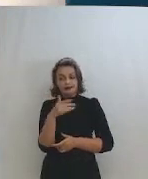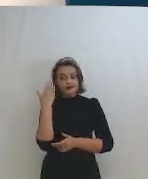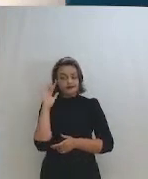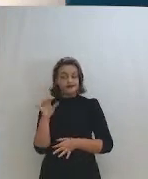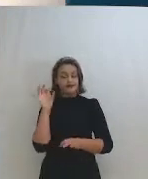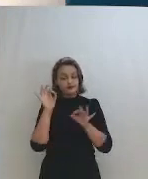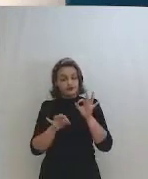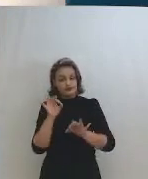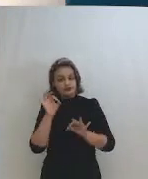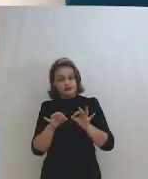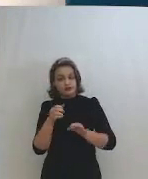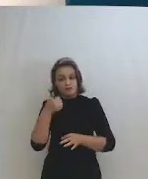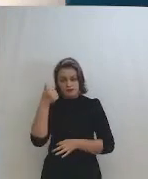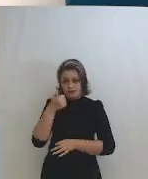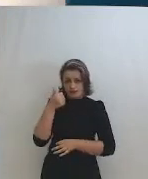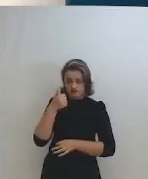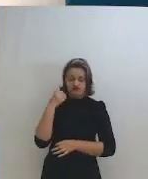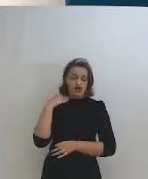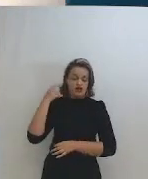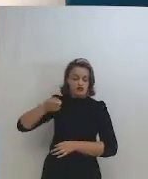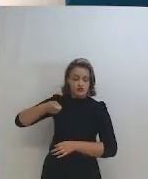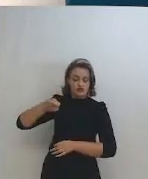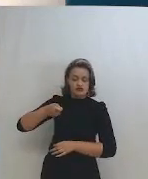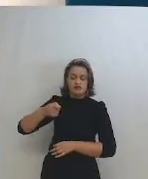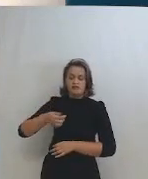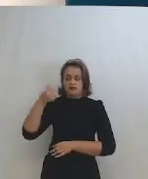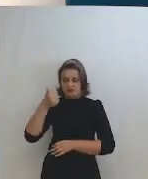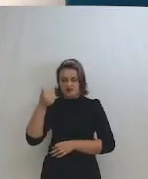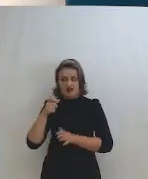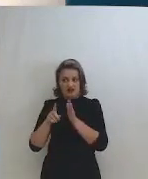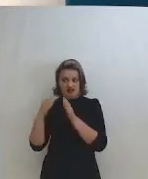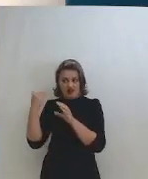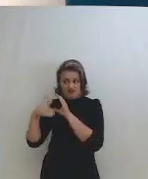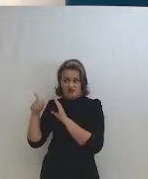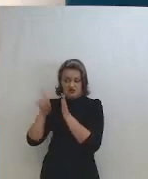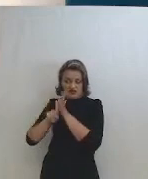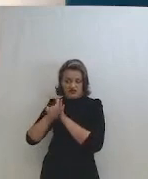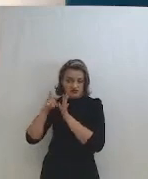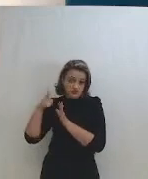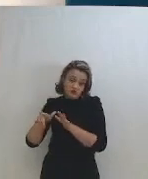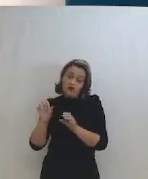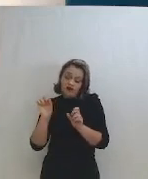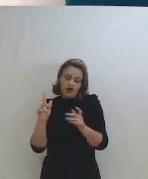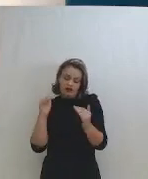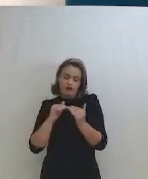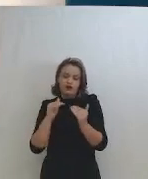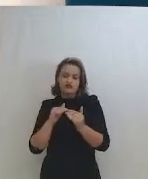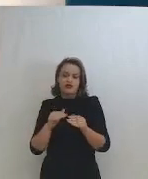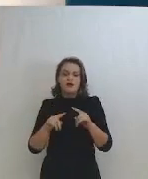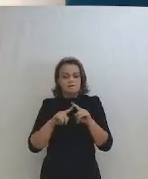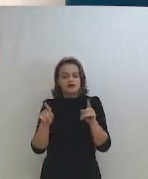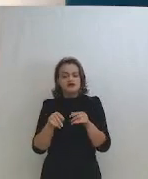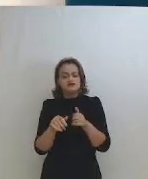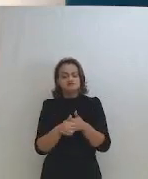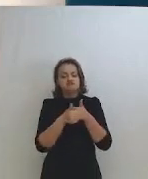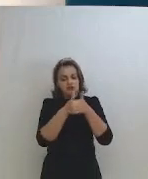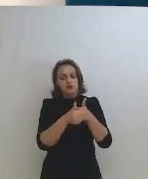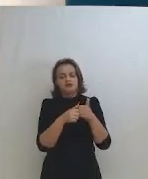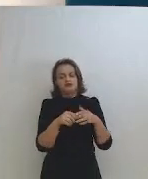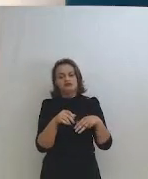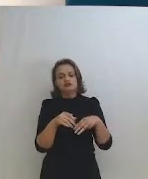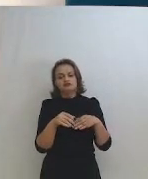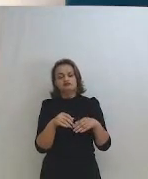grau reexamine a questão, eu também concordo. Mas estou acompanhando o voto do eminente relator, em